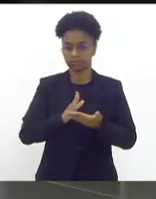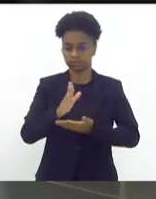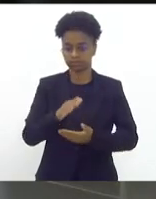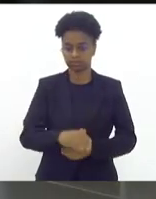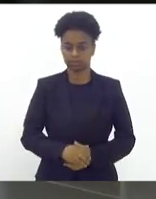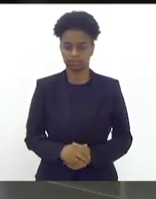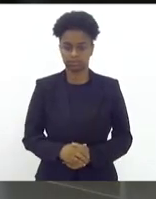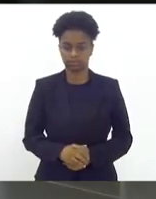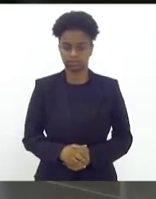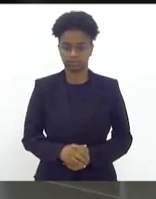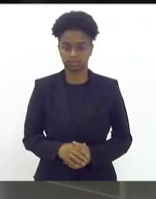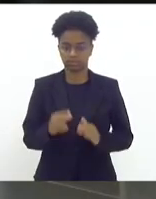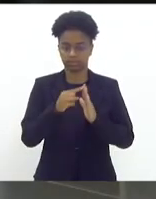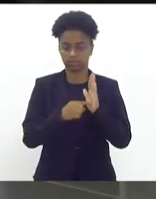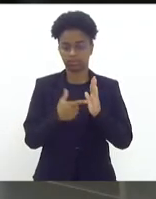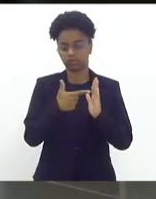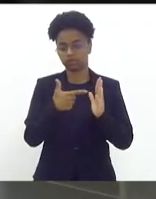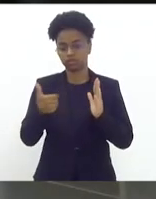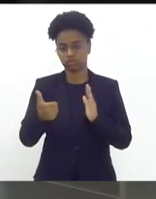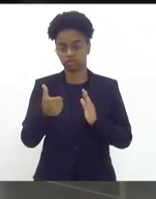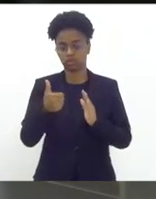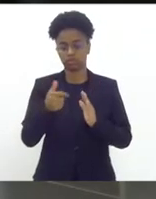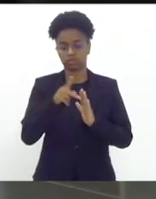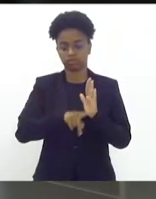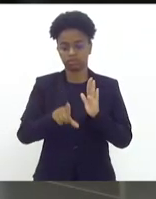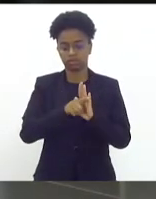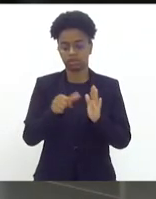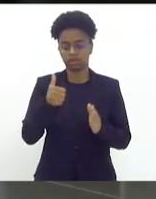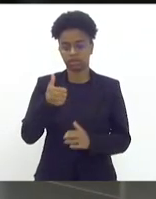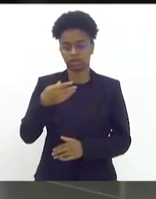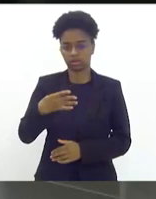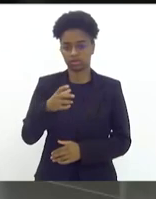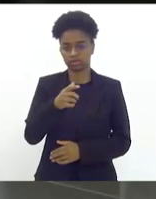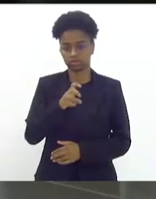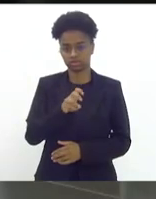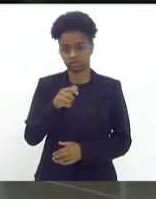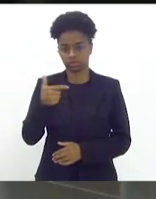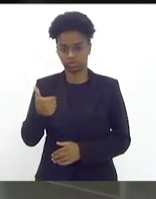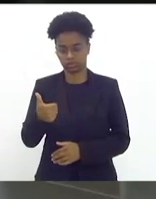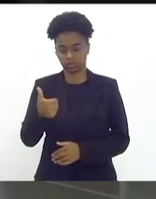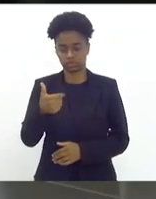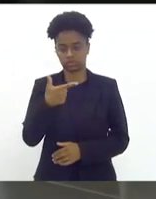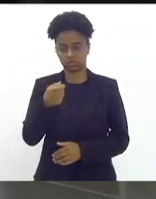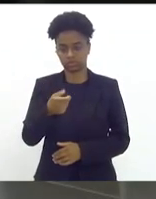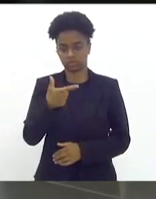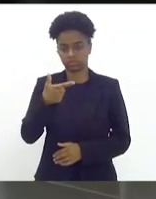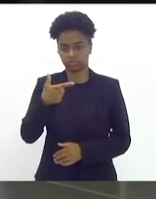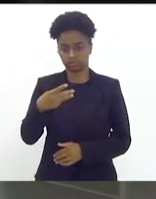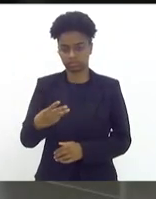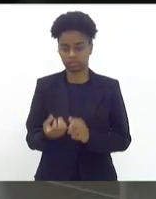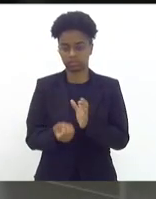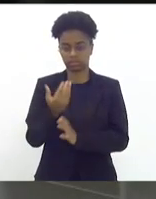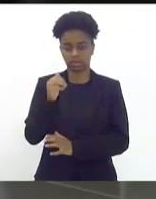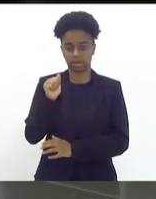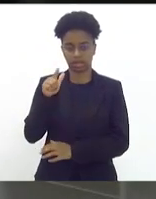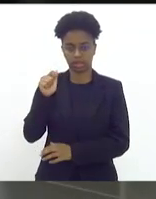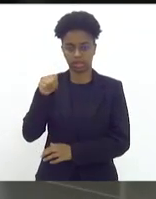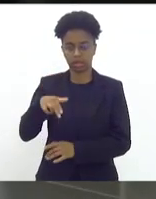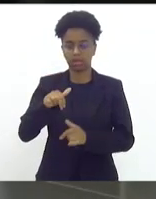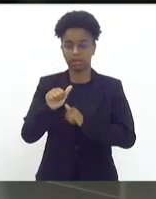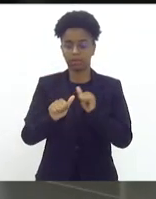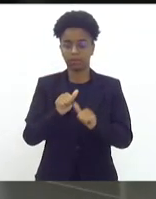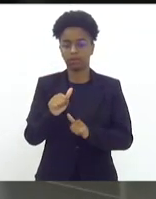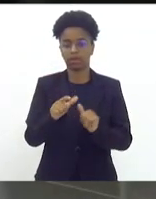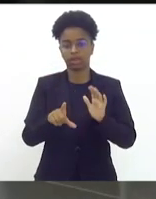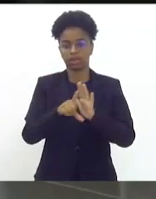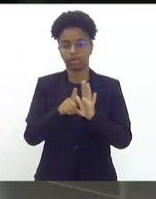aprovado. 21 da pauta, o PL 1451/23, de autoria do deputado Alan Lopes, que altera a lei 7.299, de 8 de